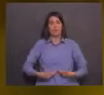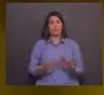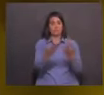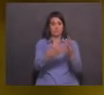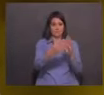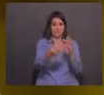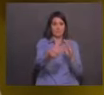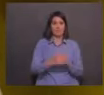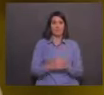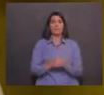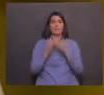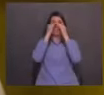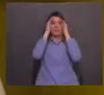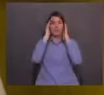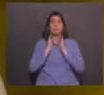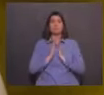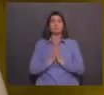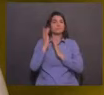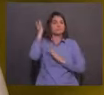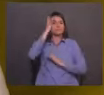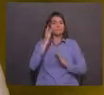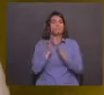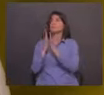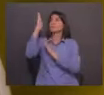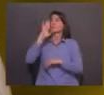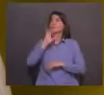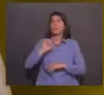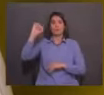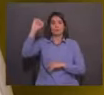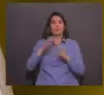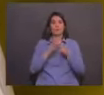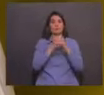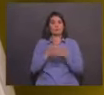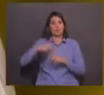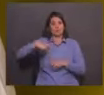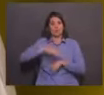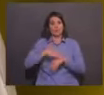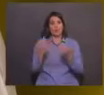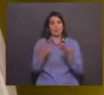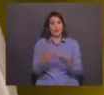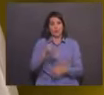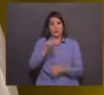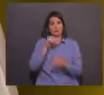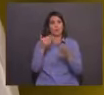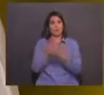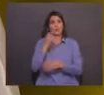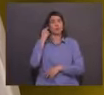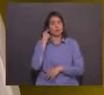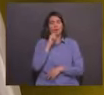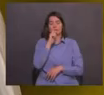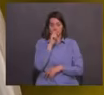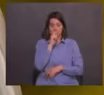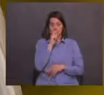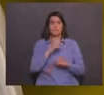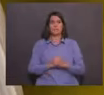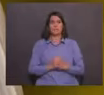Jesús. Santa María, Madre de Dios, ruega por nosotros, ahora y en la hora de nuestra muerte.